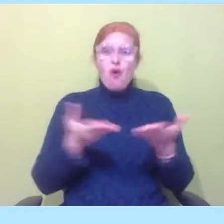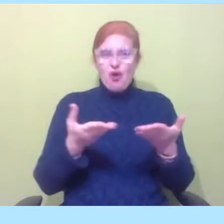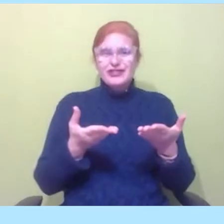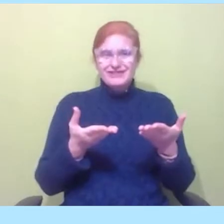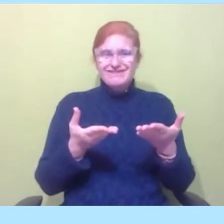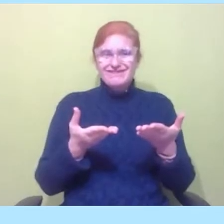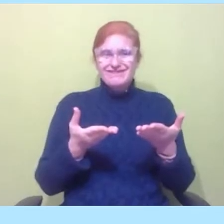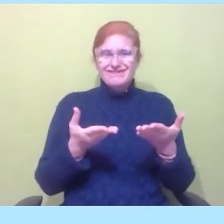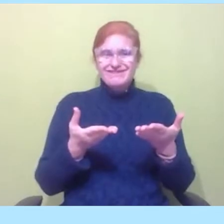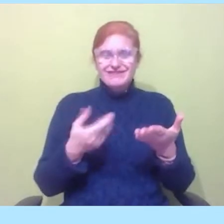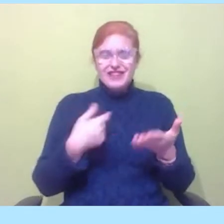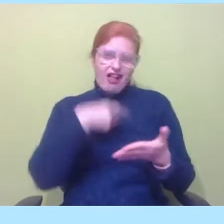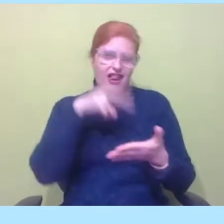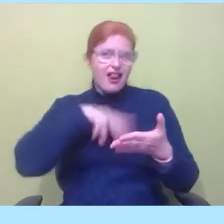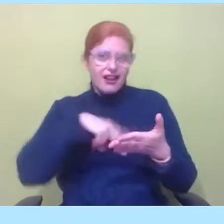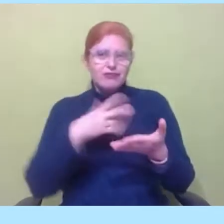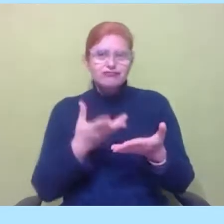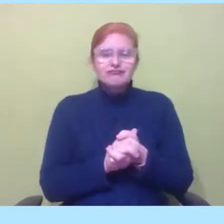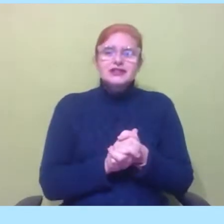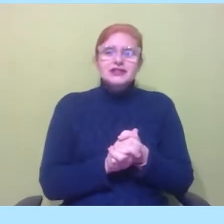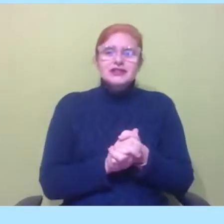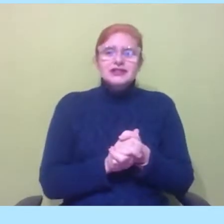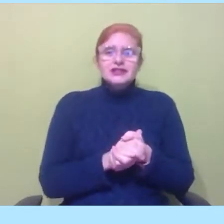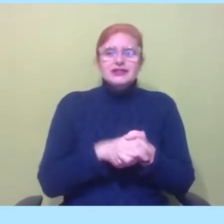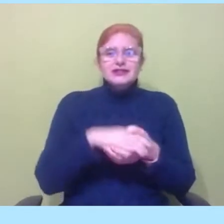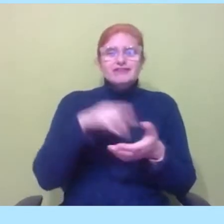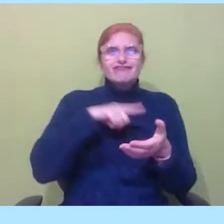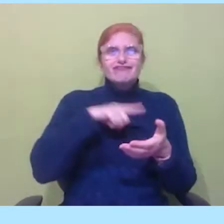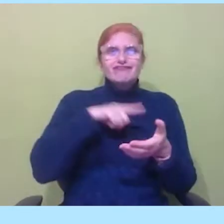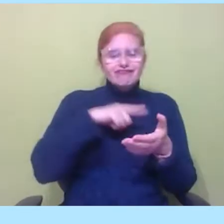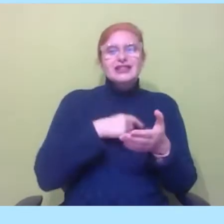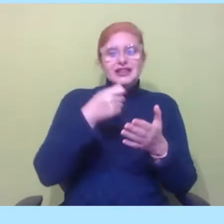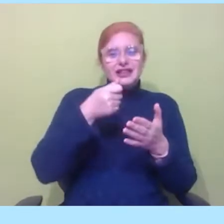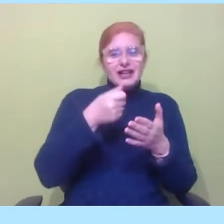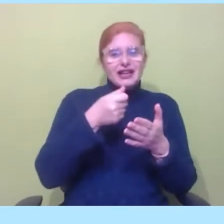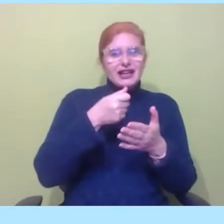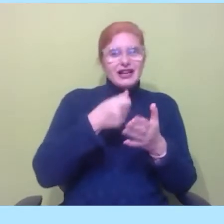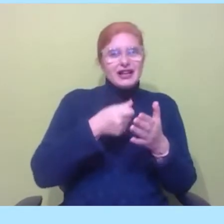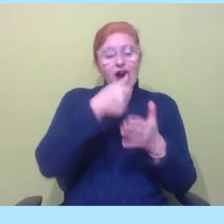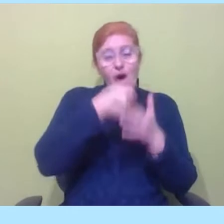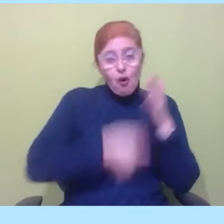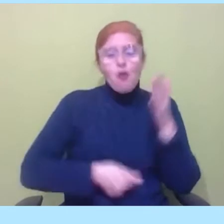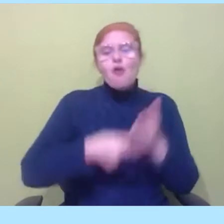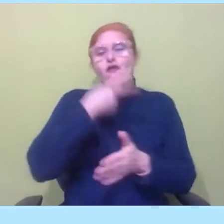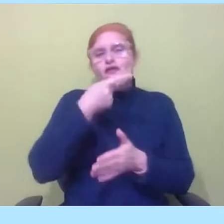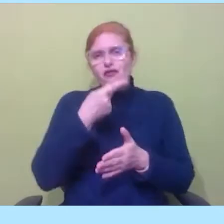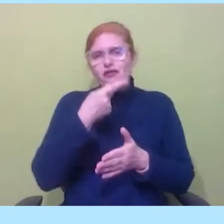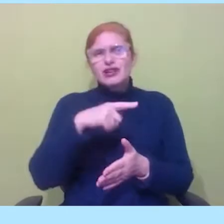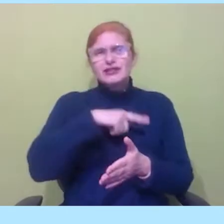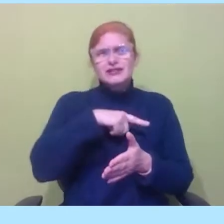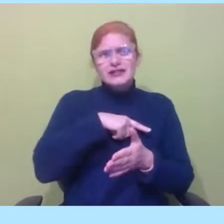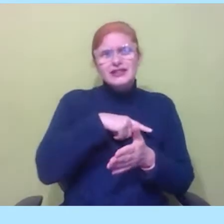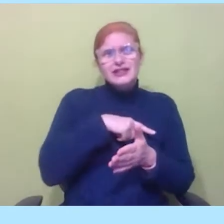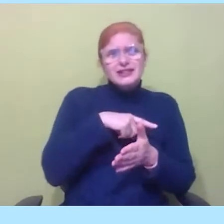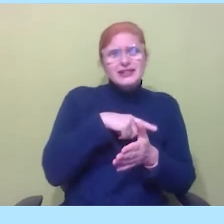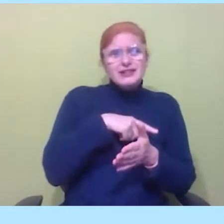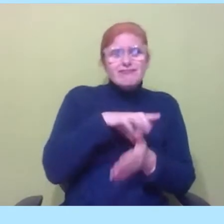Hooks fala, que existe um apego à desinformação, né? Existe aí uma herança,